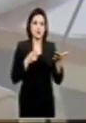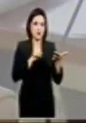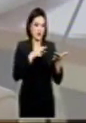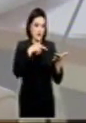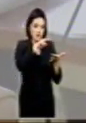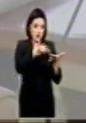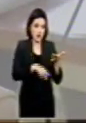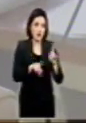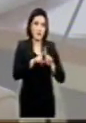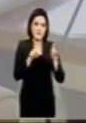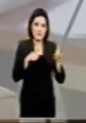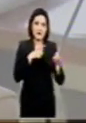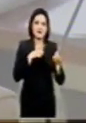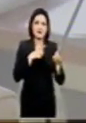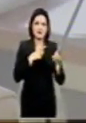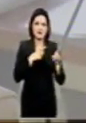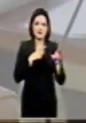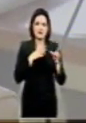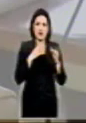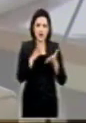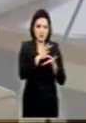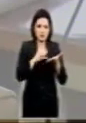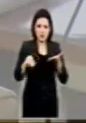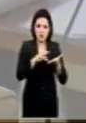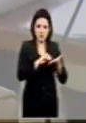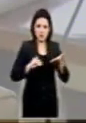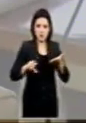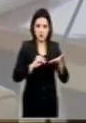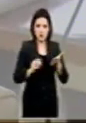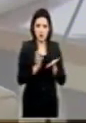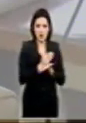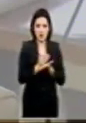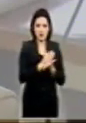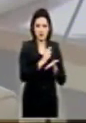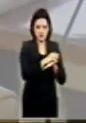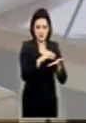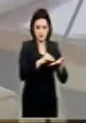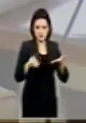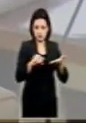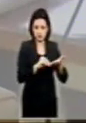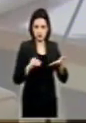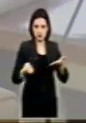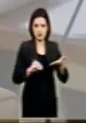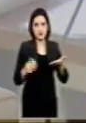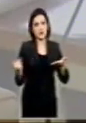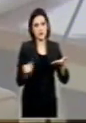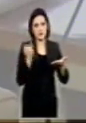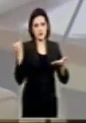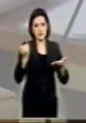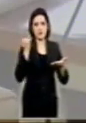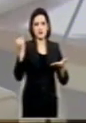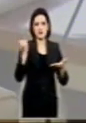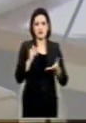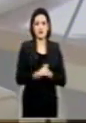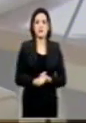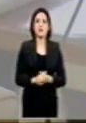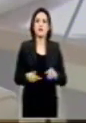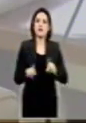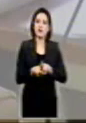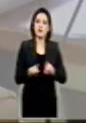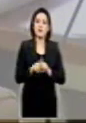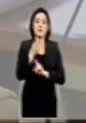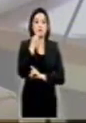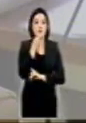diversas reproduções de trechos relevantes daquele voto de Sua Excelência. E digo que